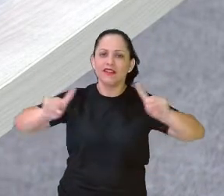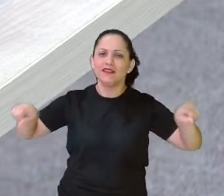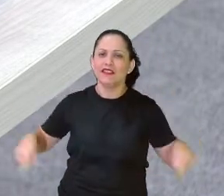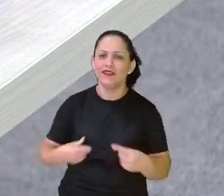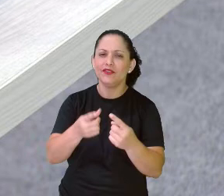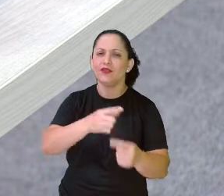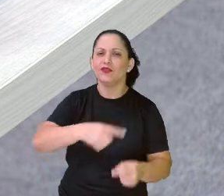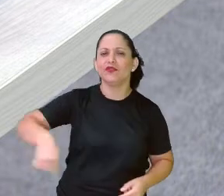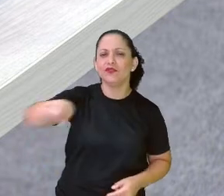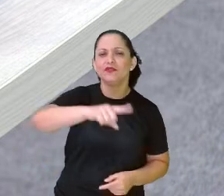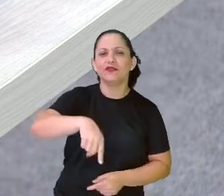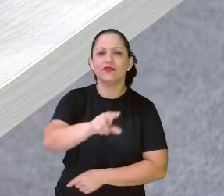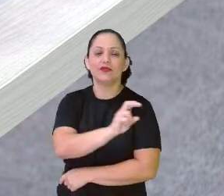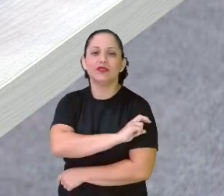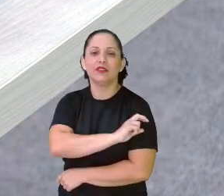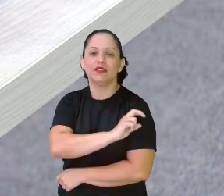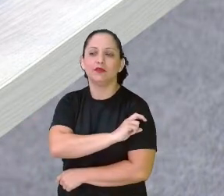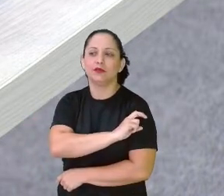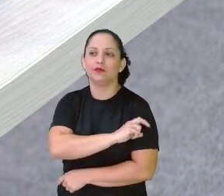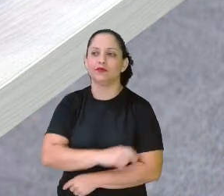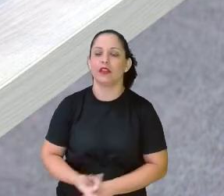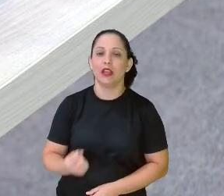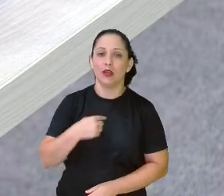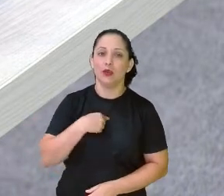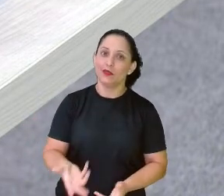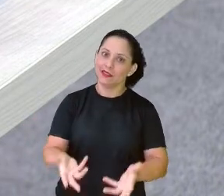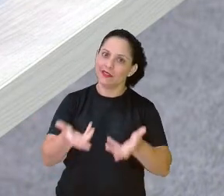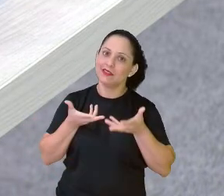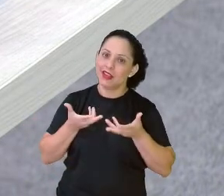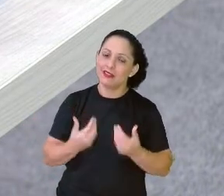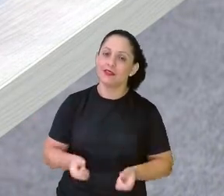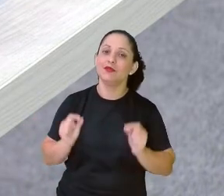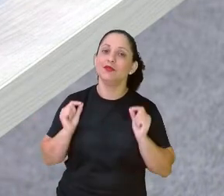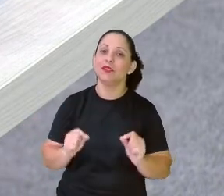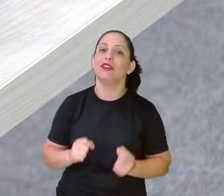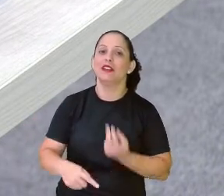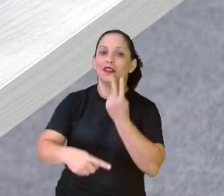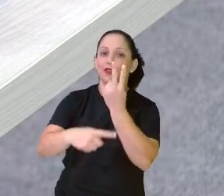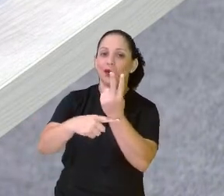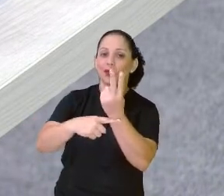ano. Se eu quisesse 2/3